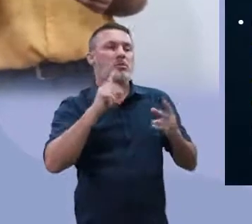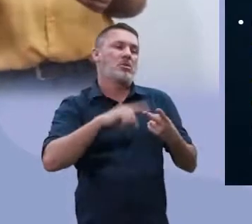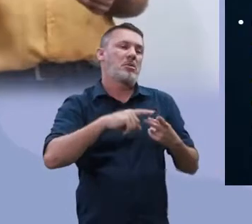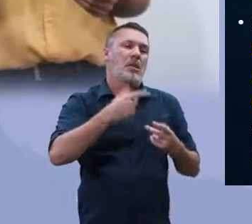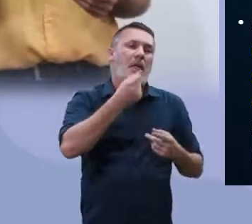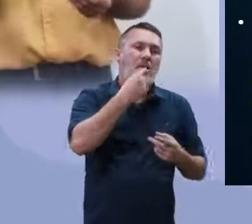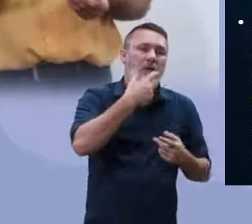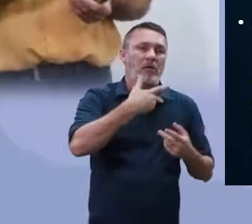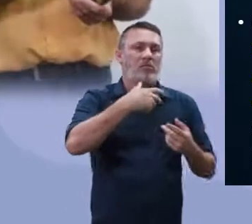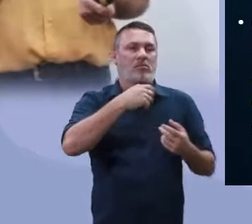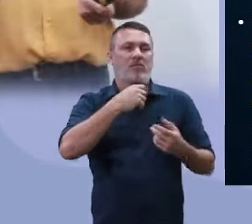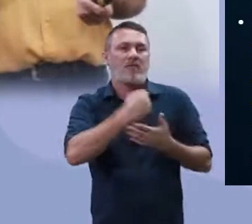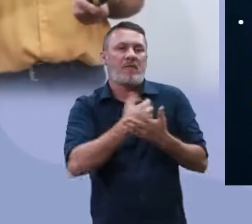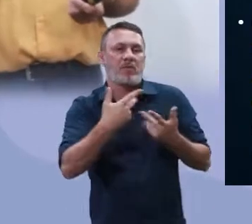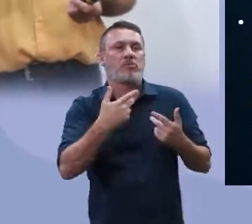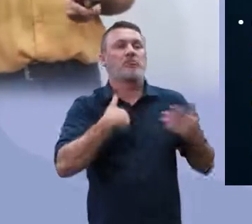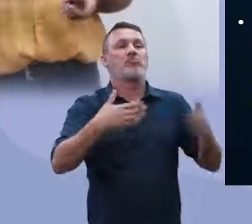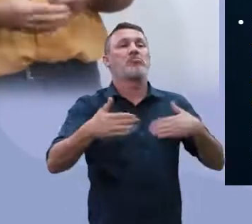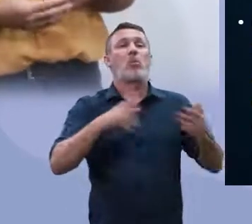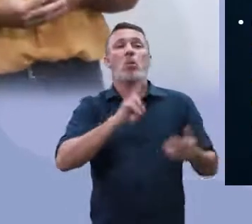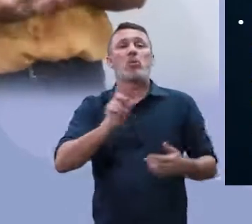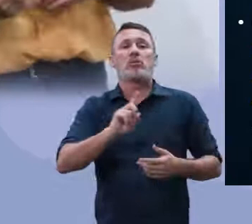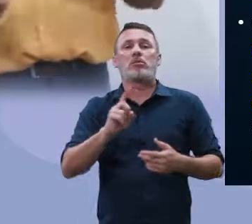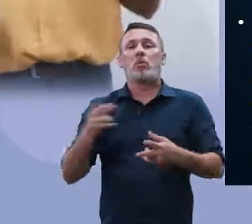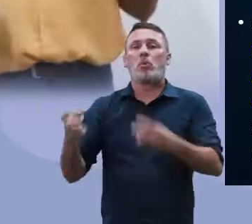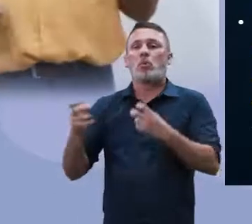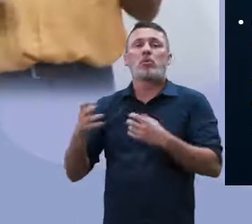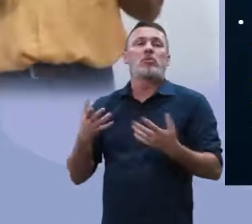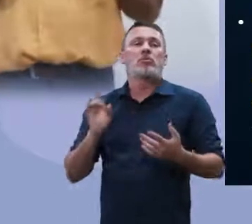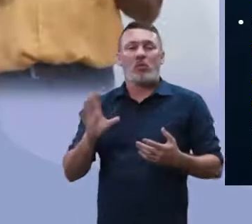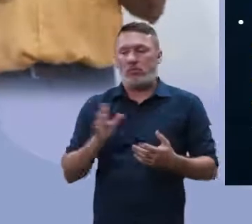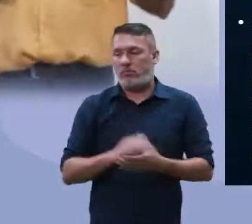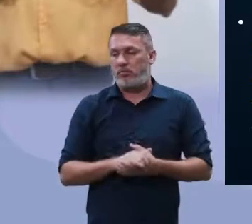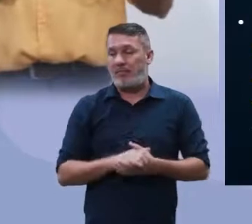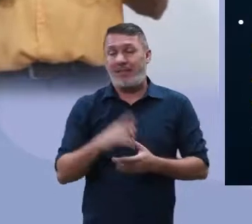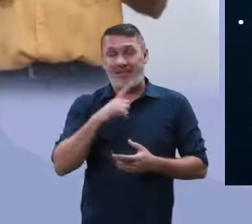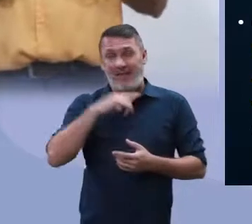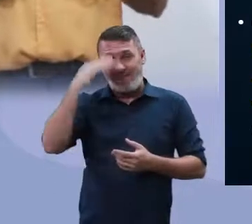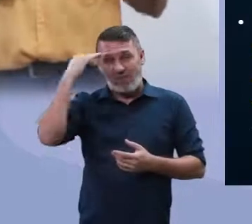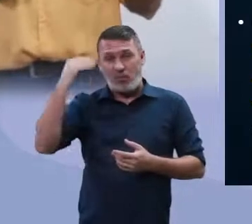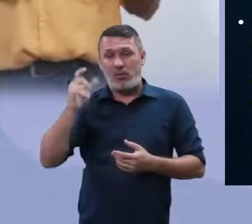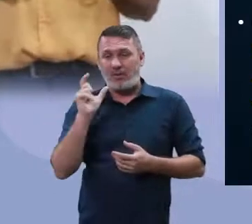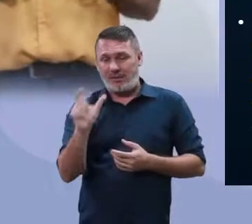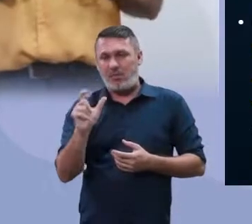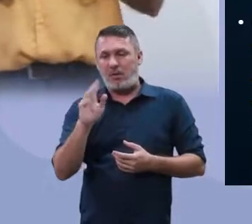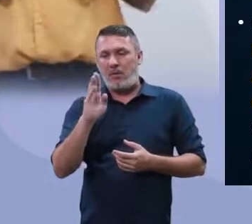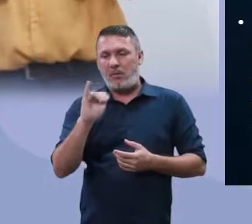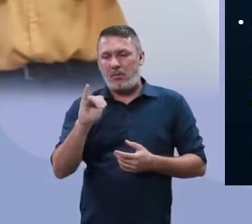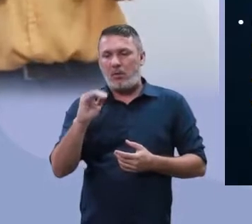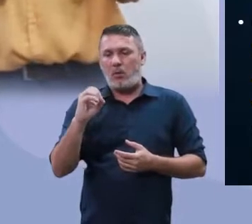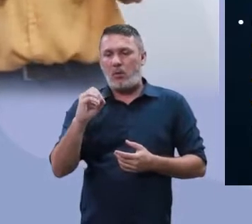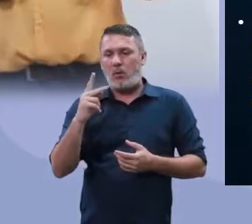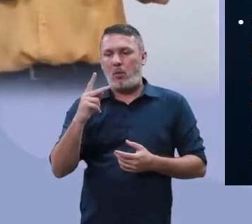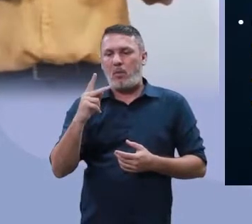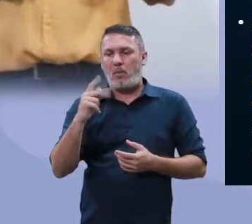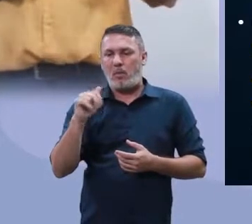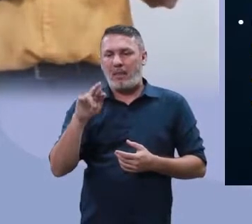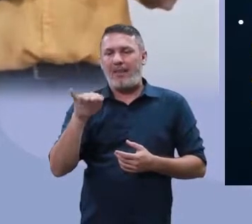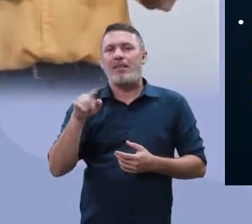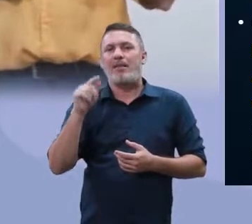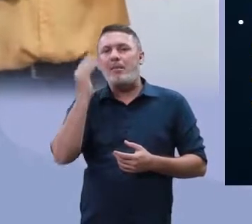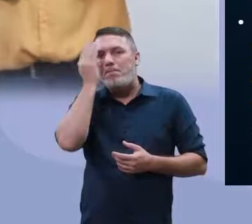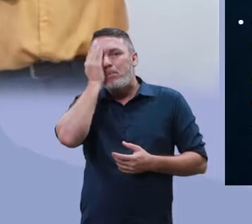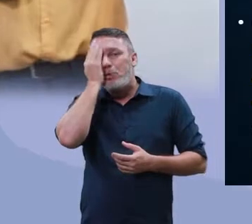o país que detém aquele recurso talvez não utilize. O mais famoso caso de biopirataria no Brasil, nós temos o açaí